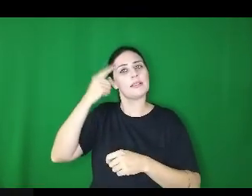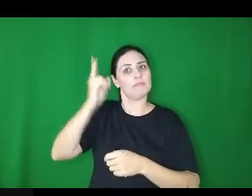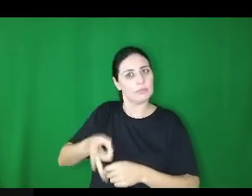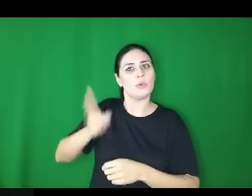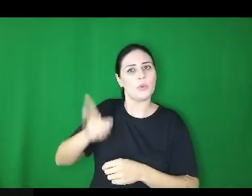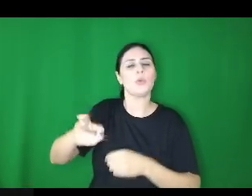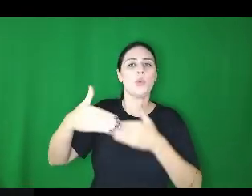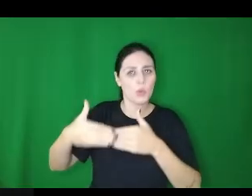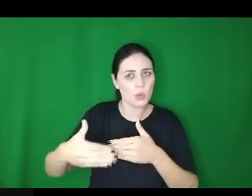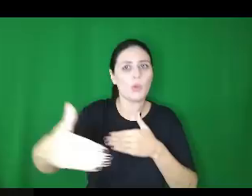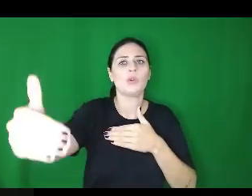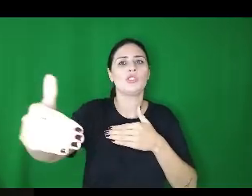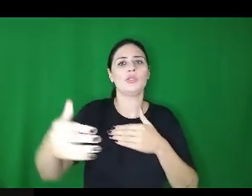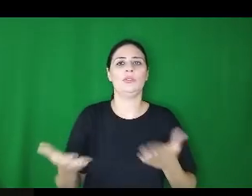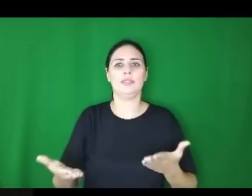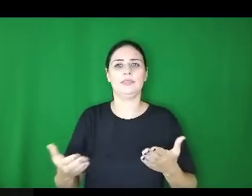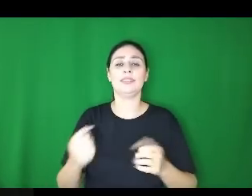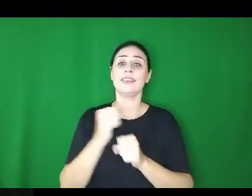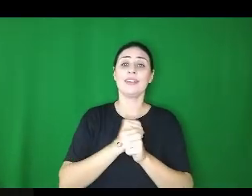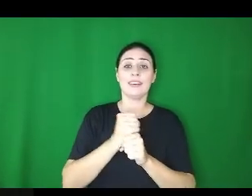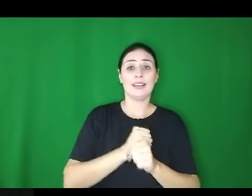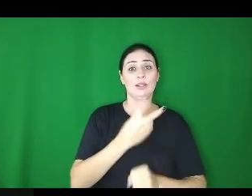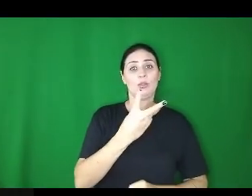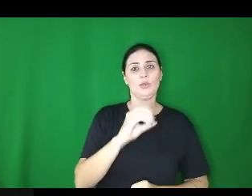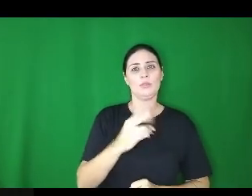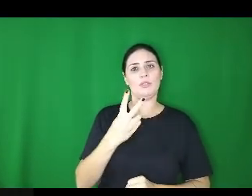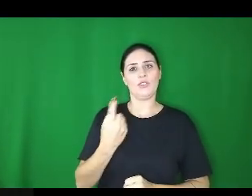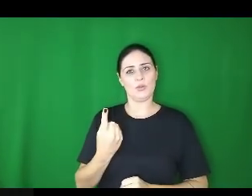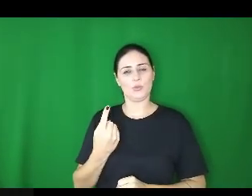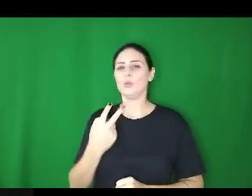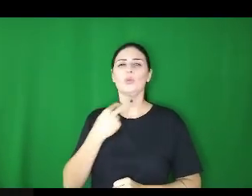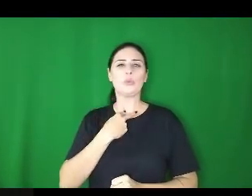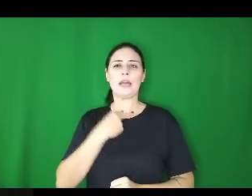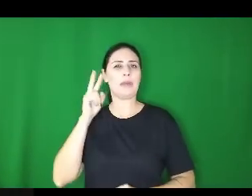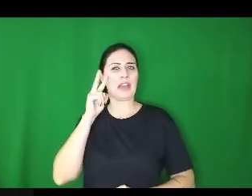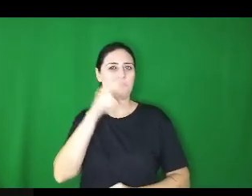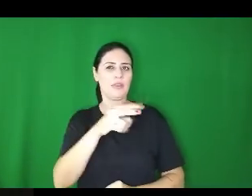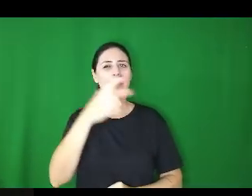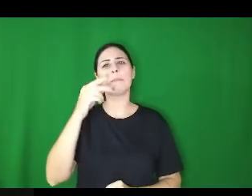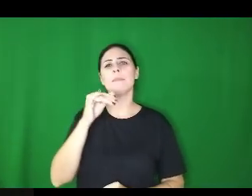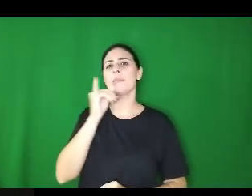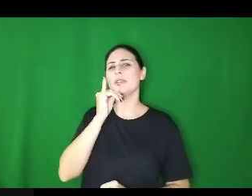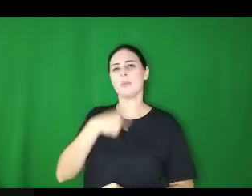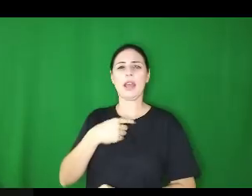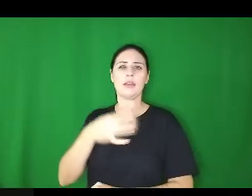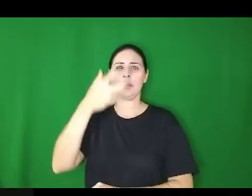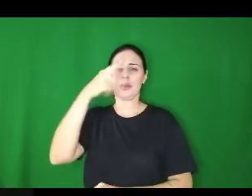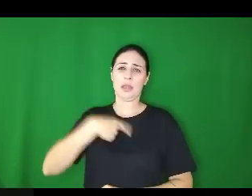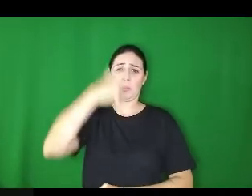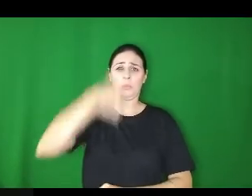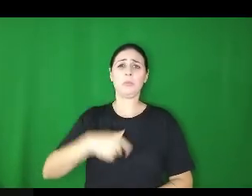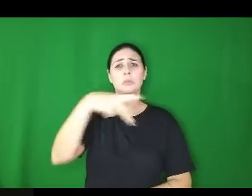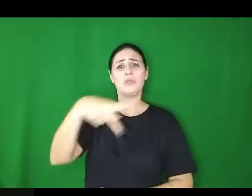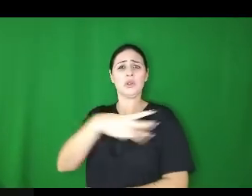também nessa forma de organizar o ensino. Bom, então, sobre o currículo, que é o